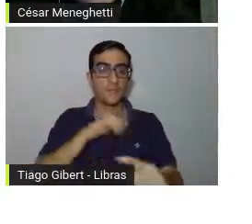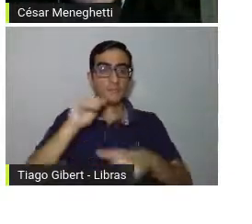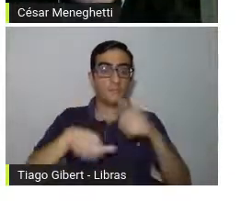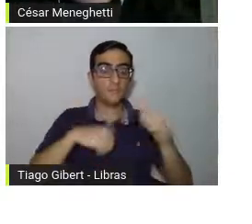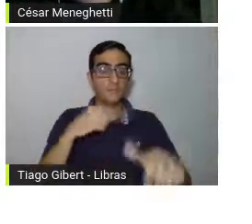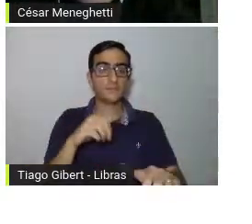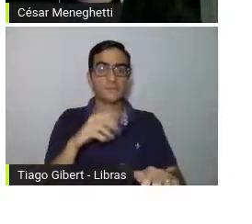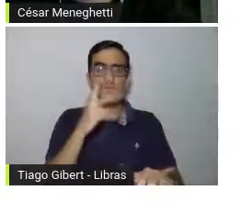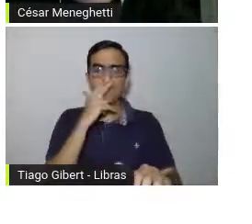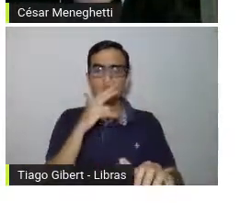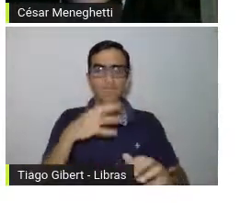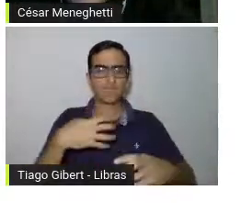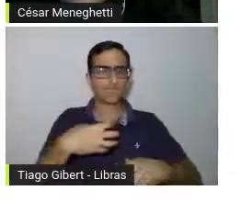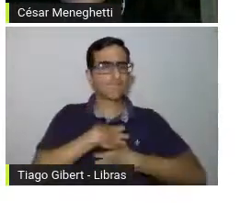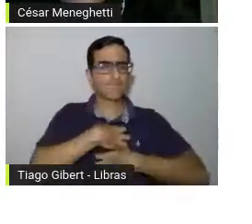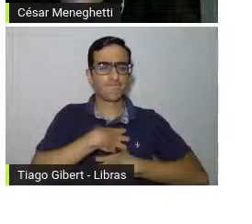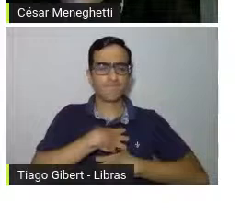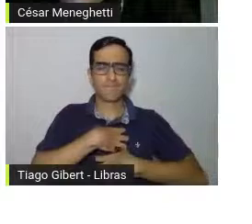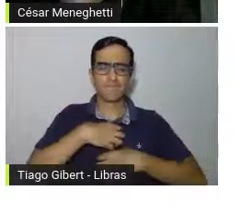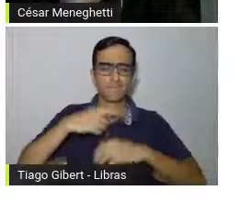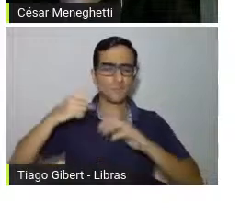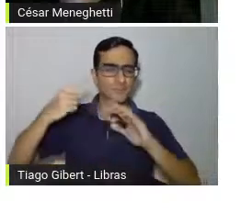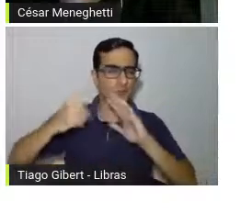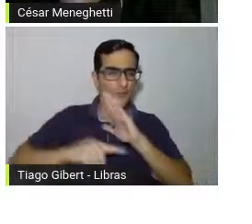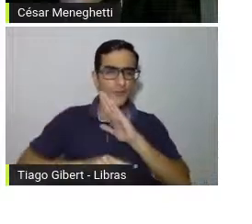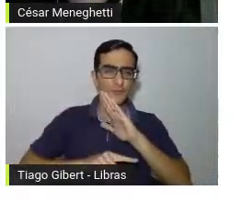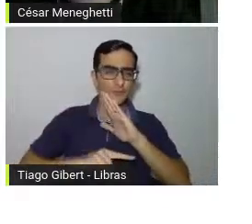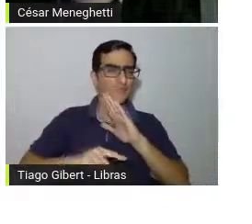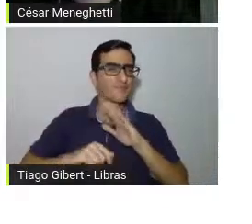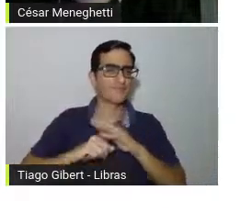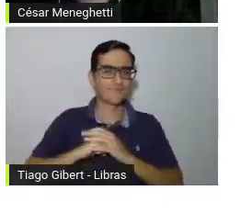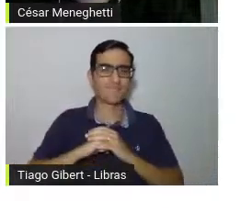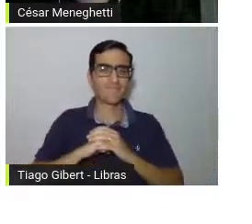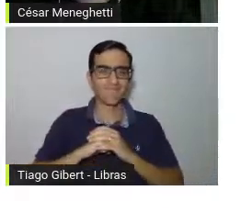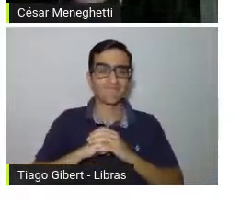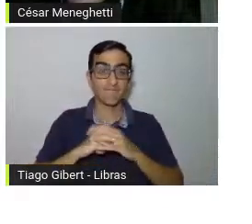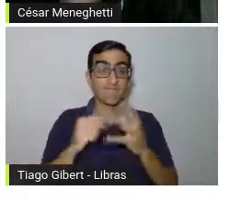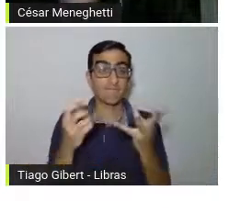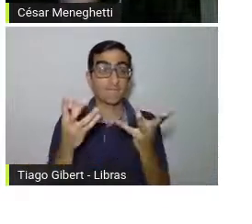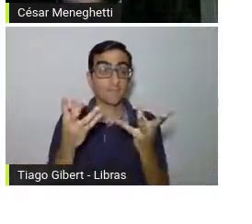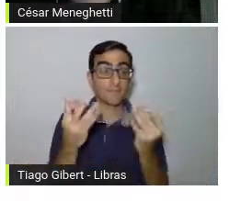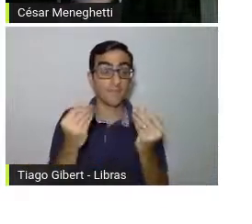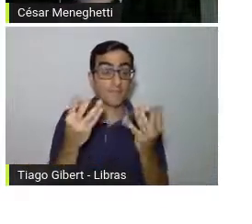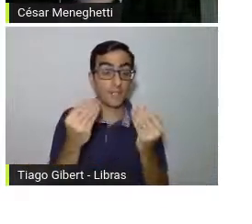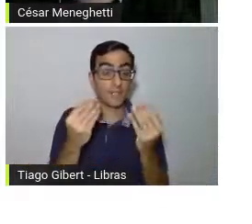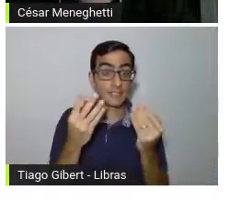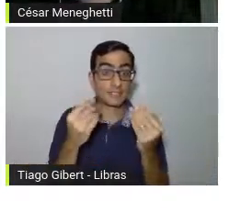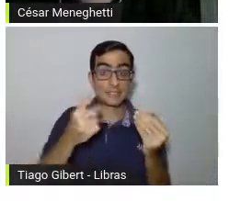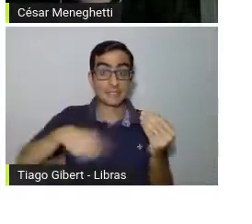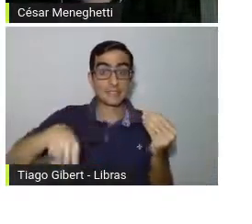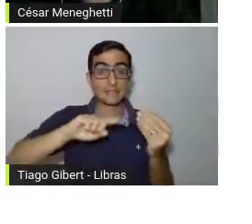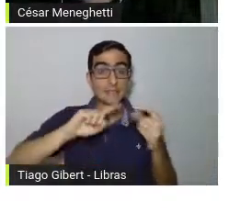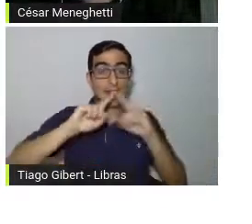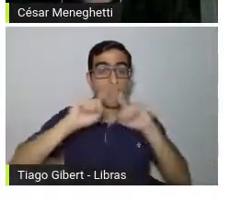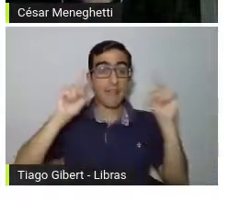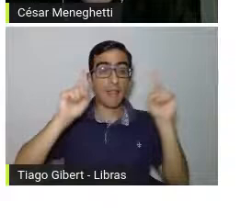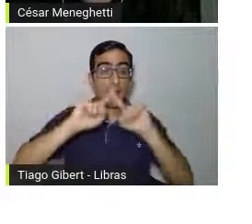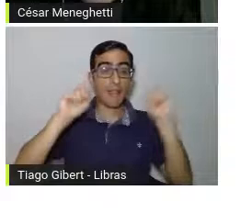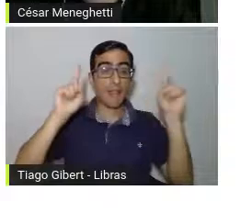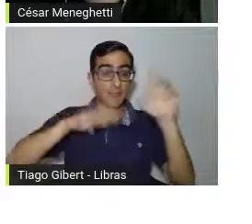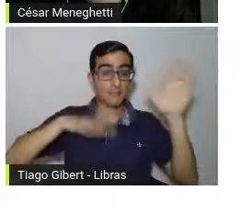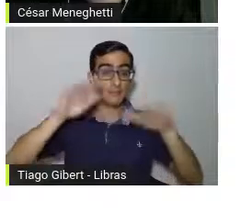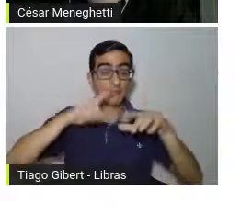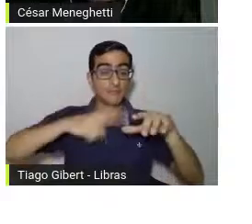sentiram tocadas profundamente. E muitas vezes, né, nós reclamamos da nossa